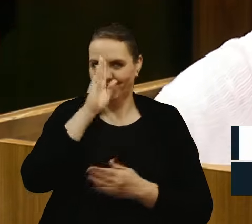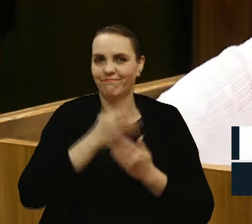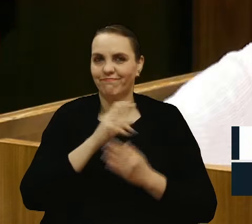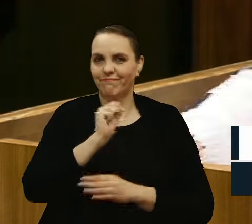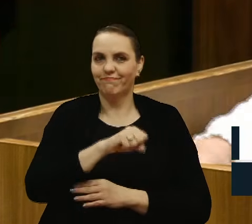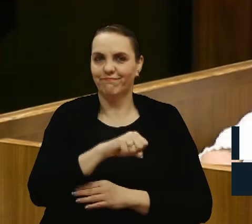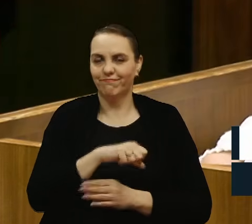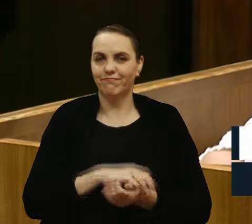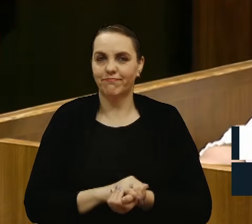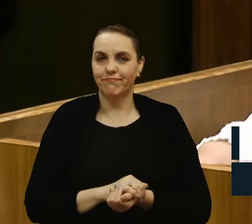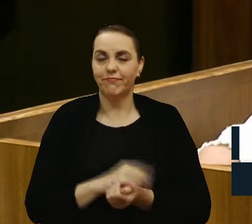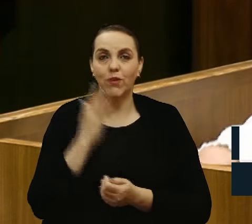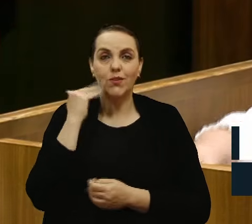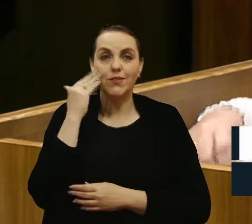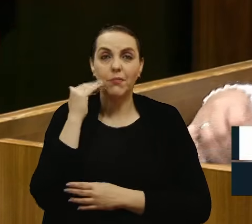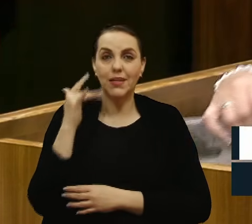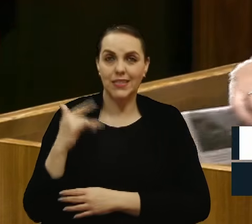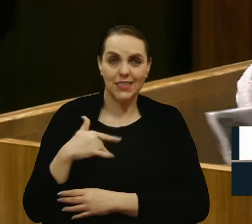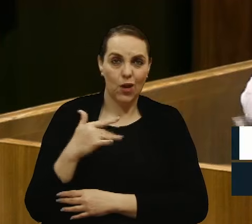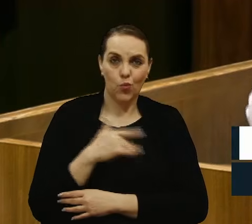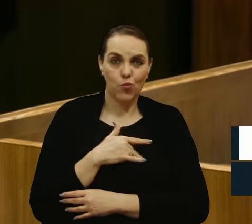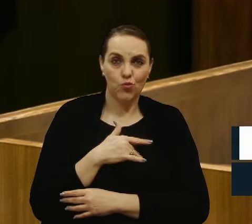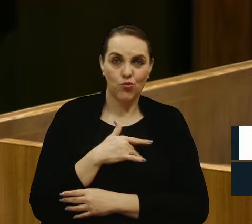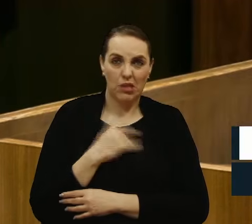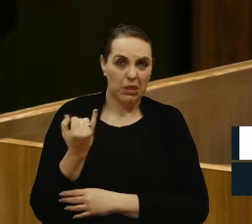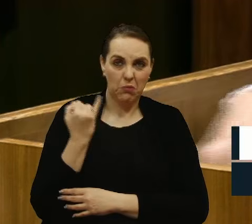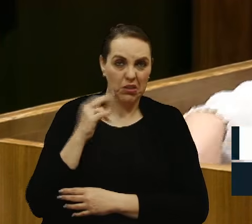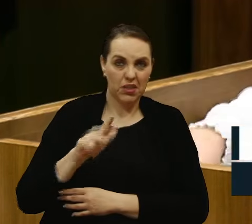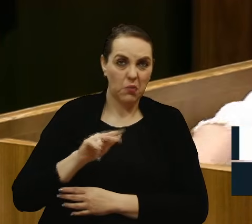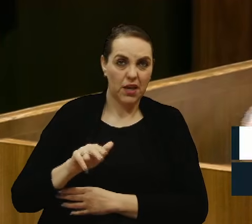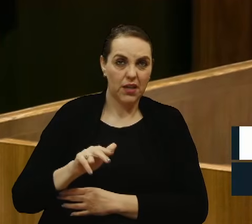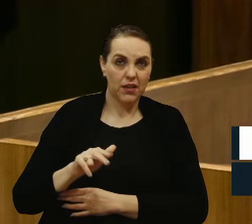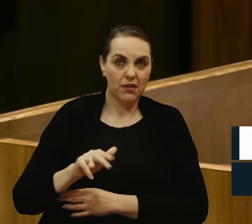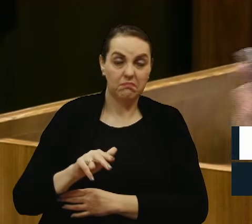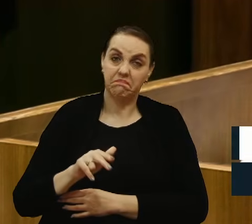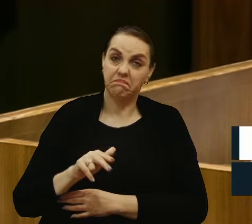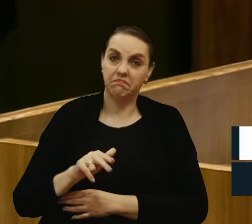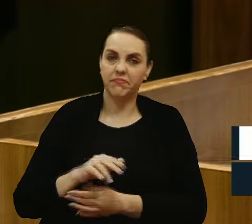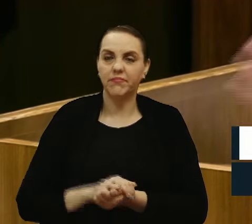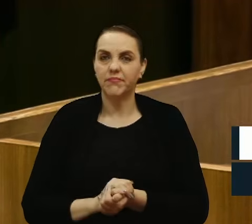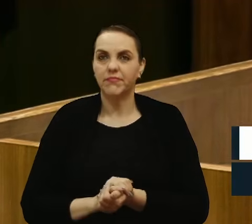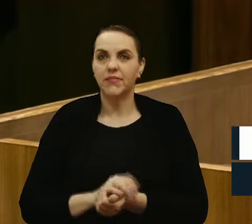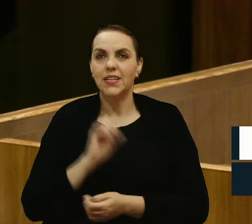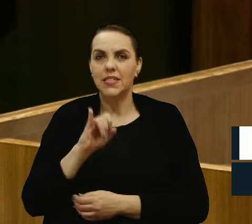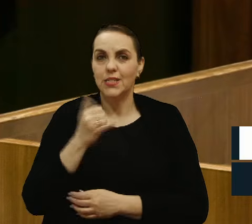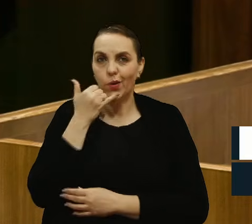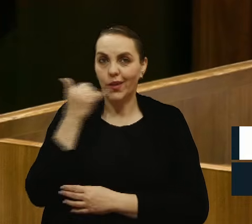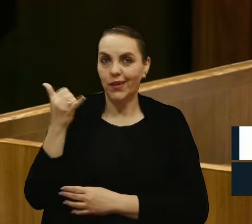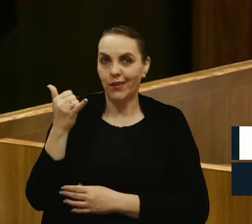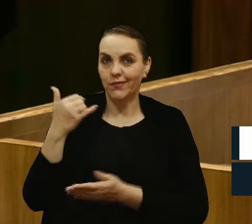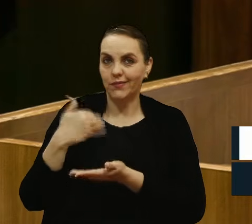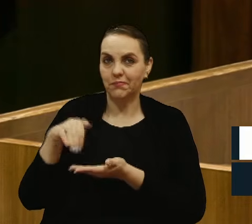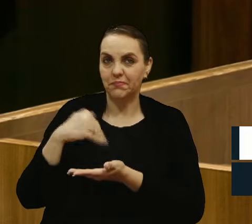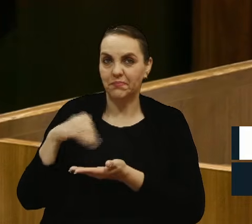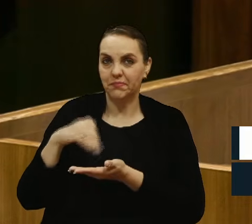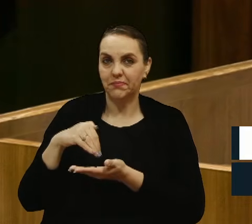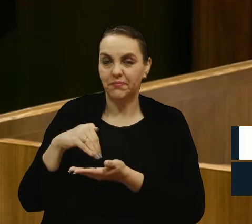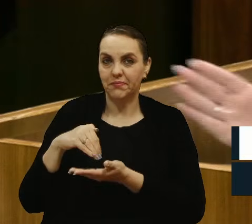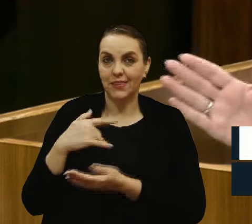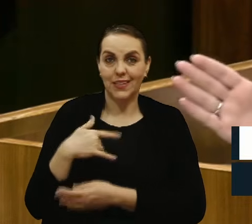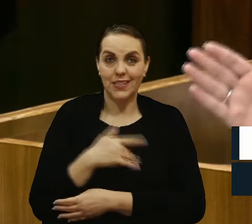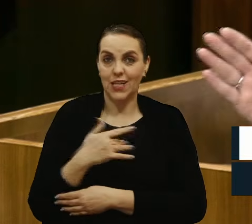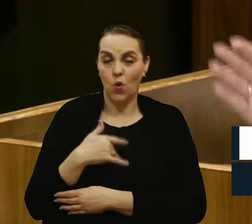saber se a saúde não é importante. Gente, se eu ligo para o secretário da saúde